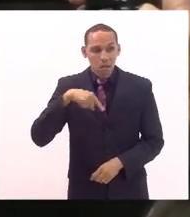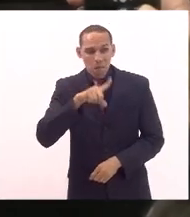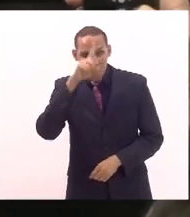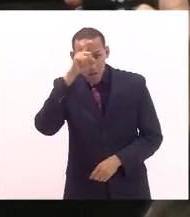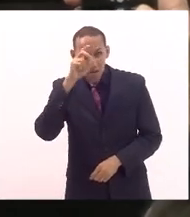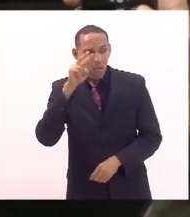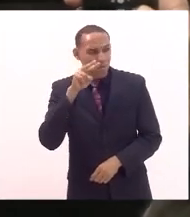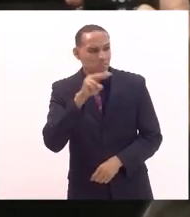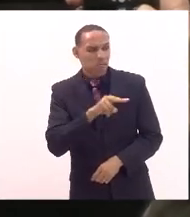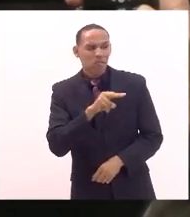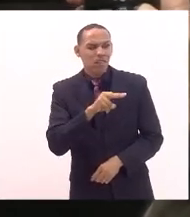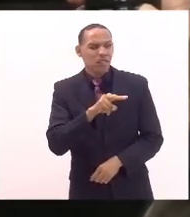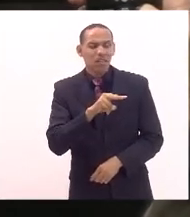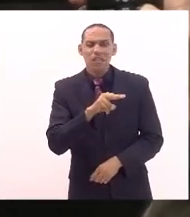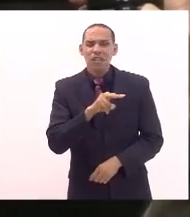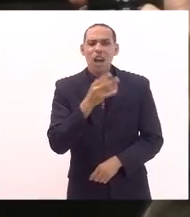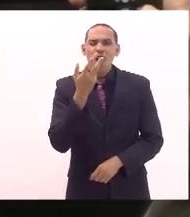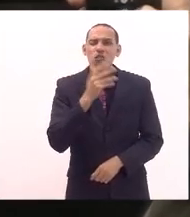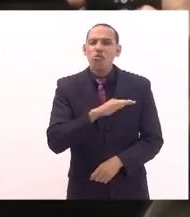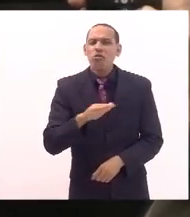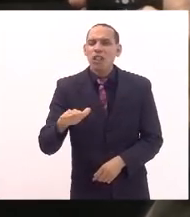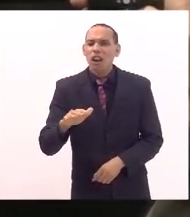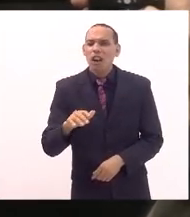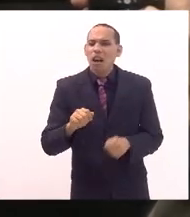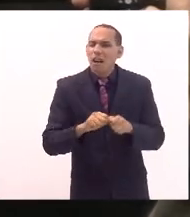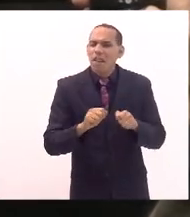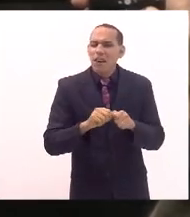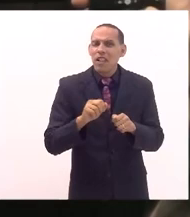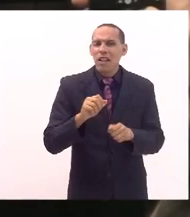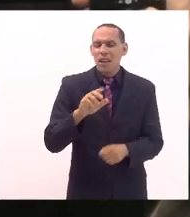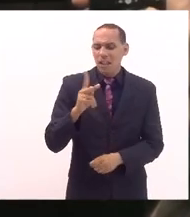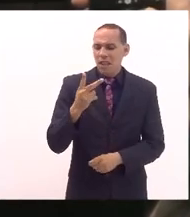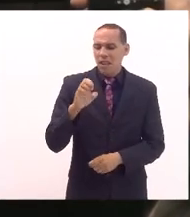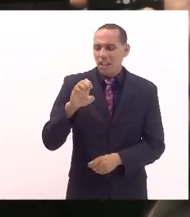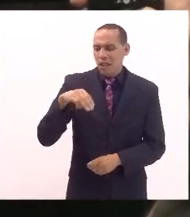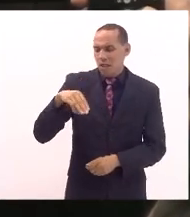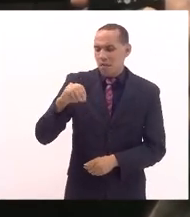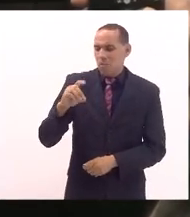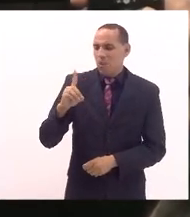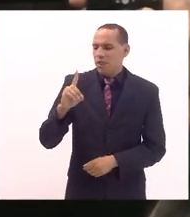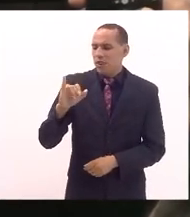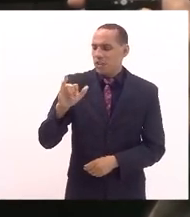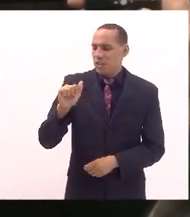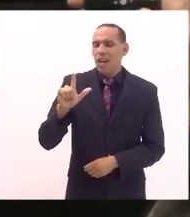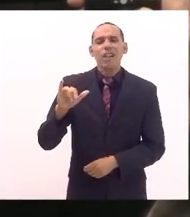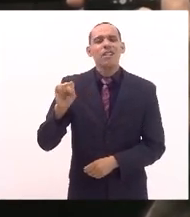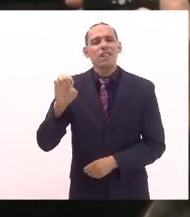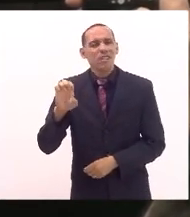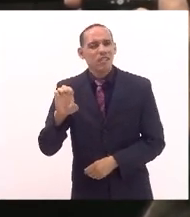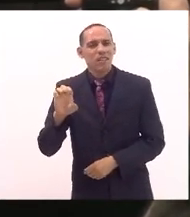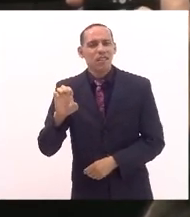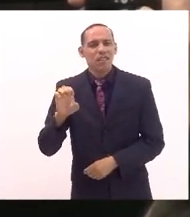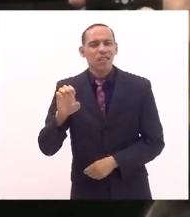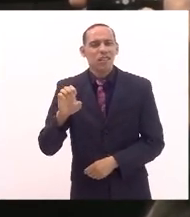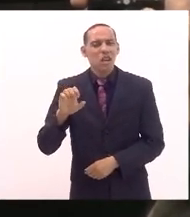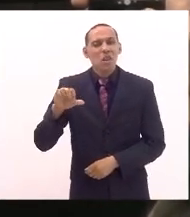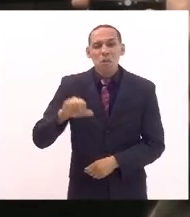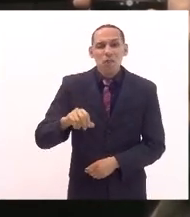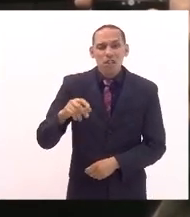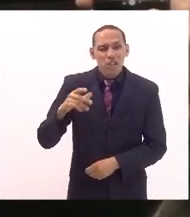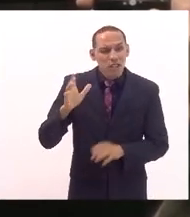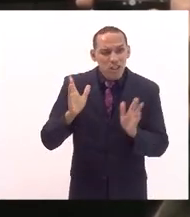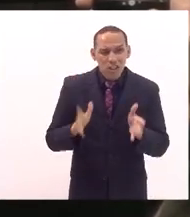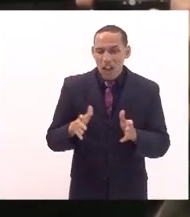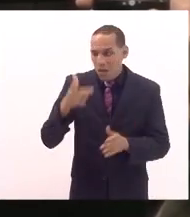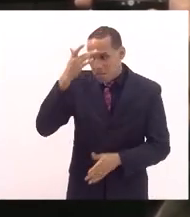e é muito ruim ver uma criança fazendo hemodiálise já é ruim para uma pessoa adulta fazer